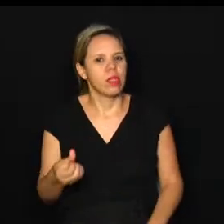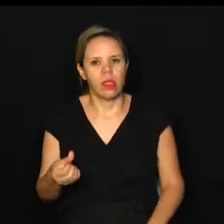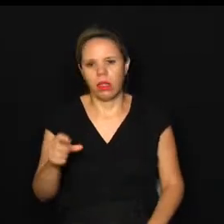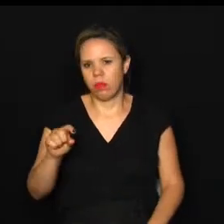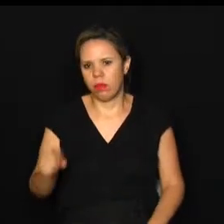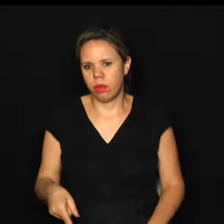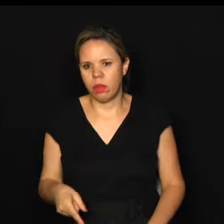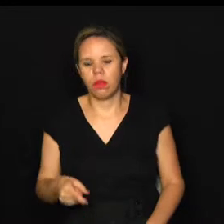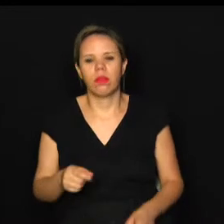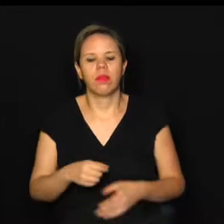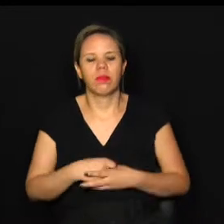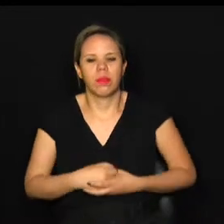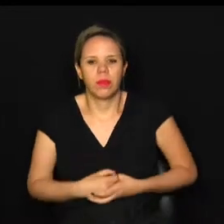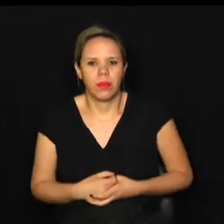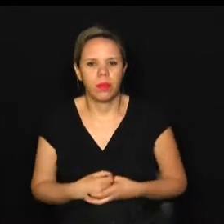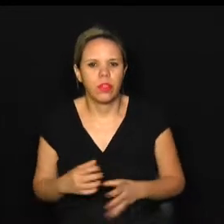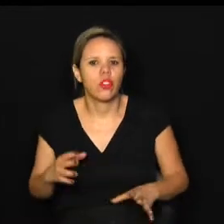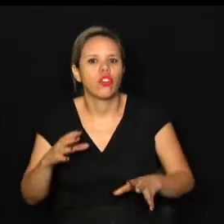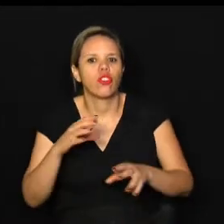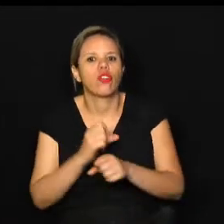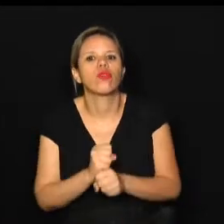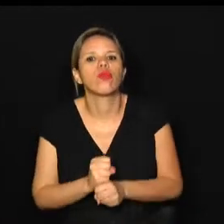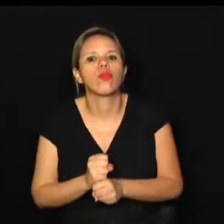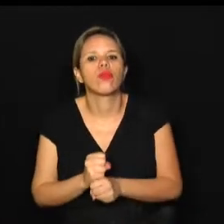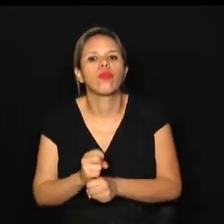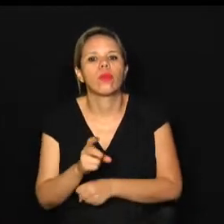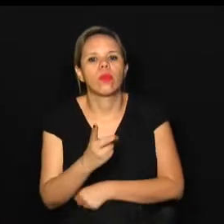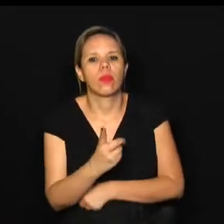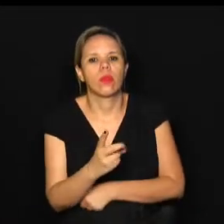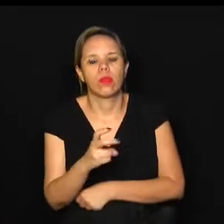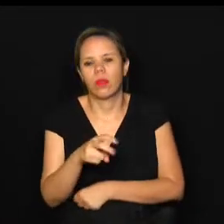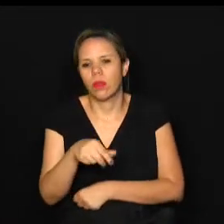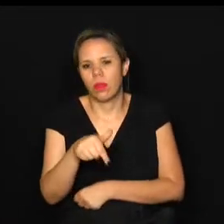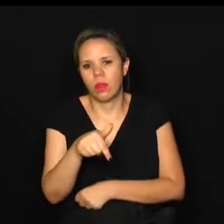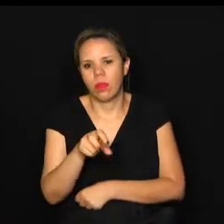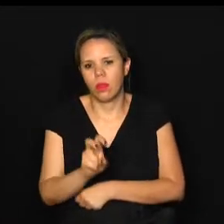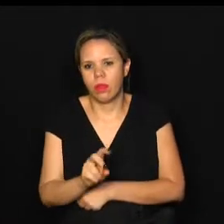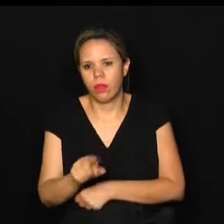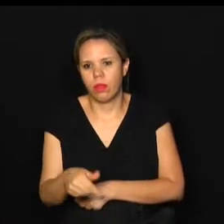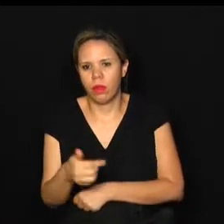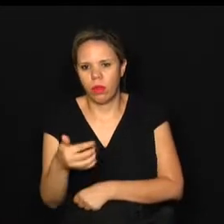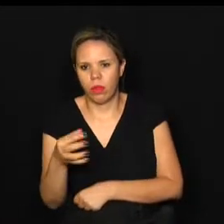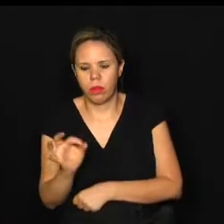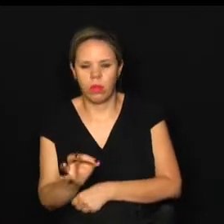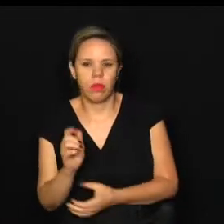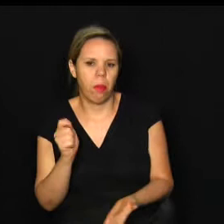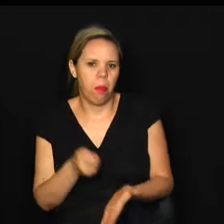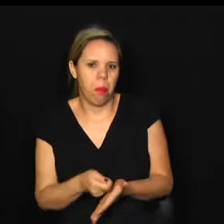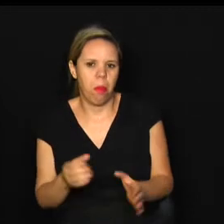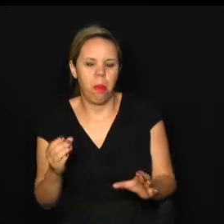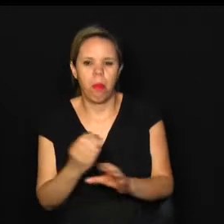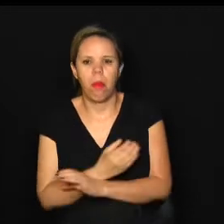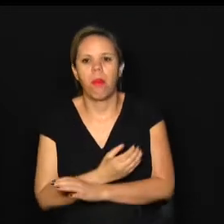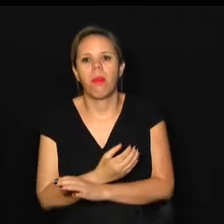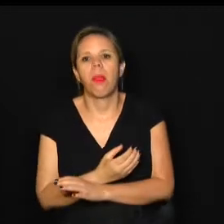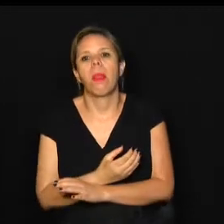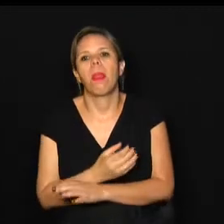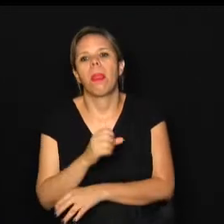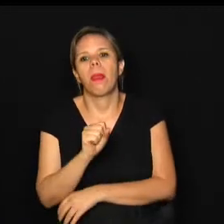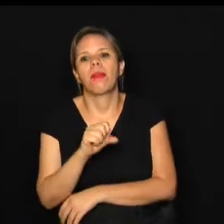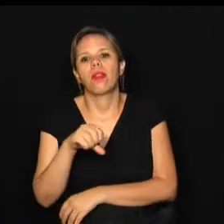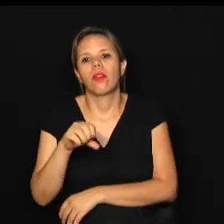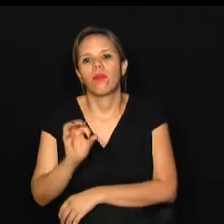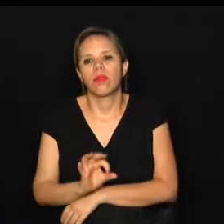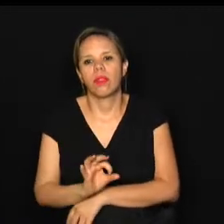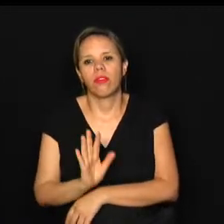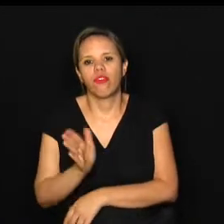empenhado. Desse total empenhado, 75,4% foram liquidados. Do total liquidado, 89% já